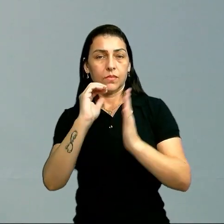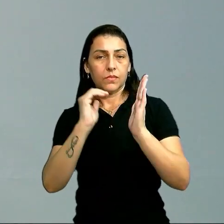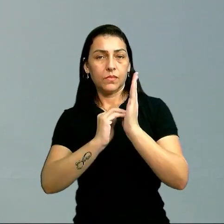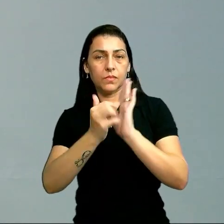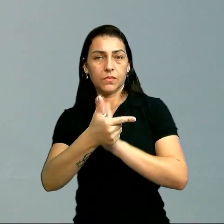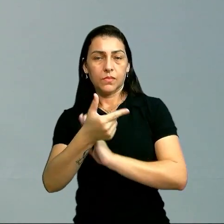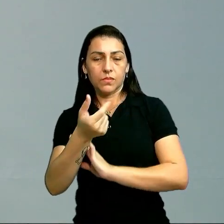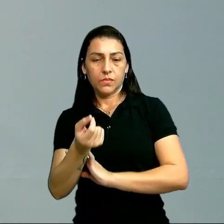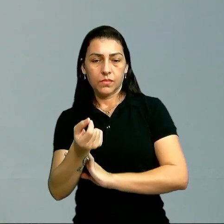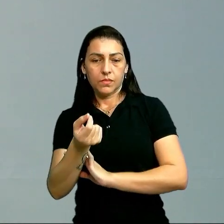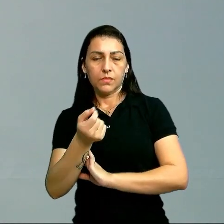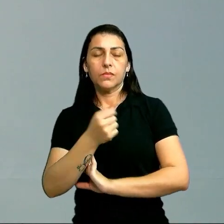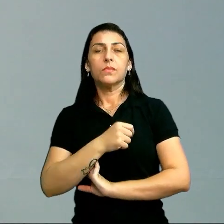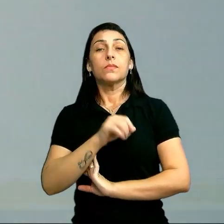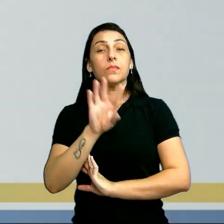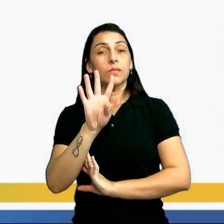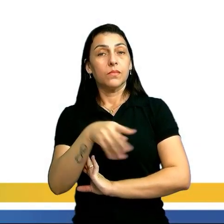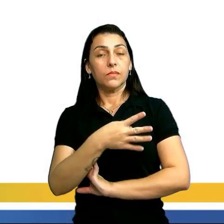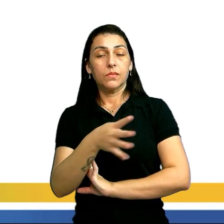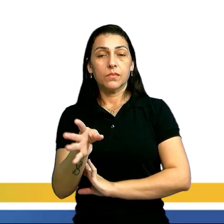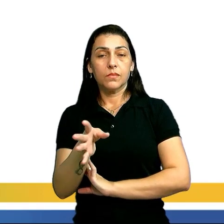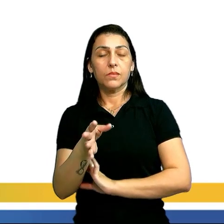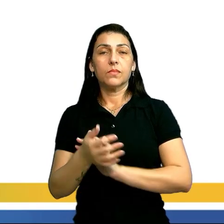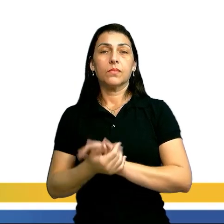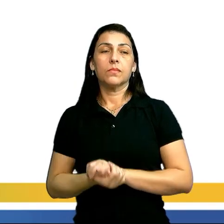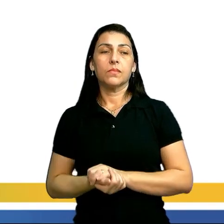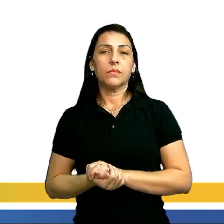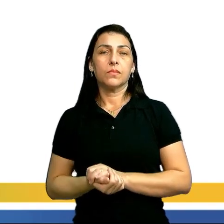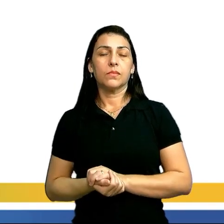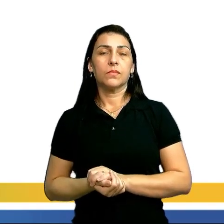o 20, lá na tabela.